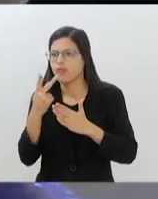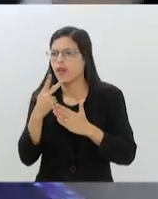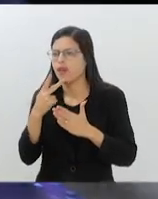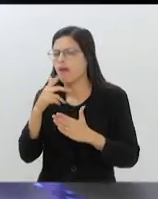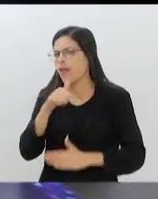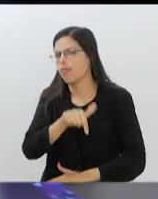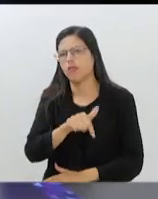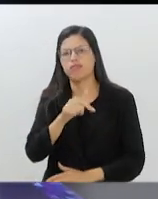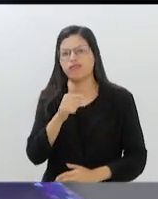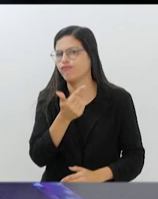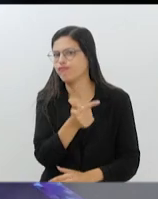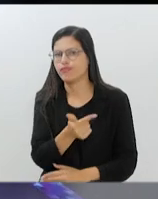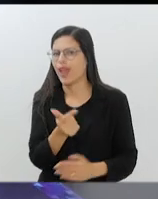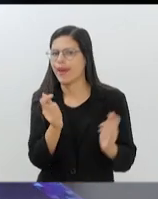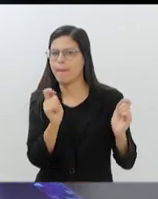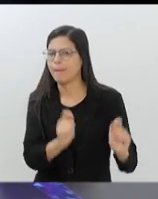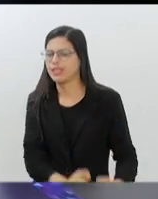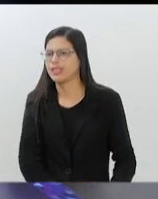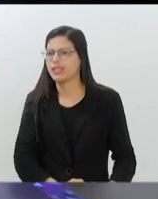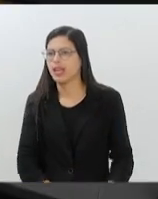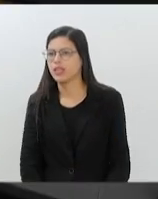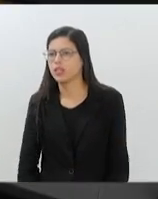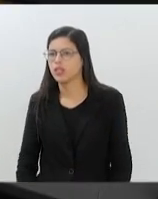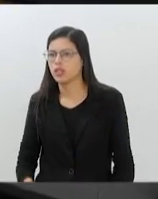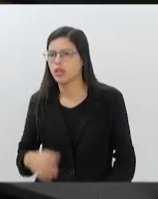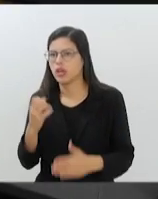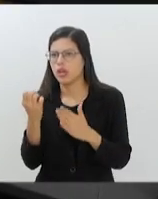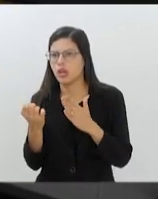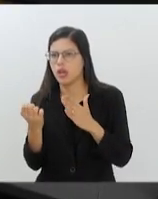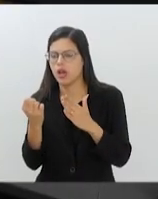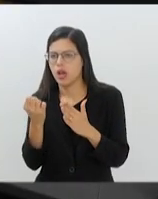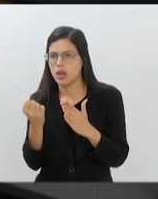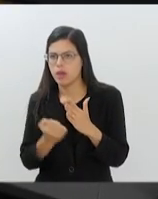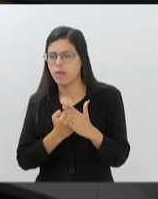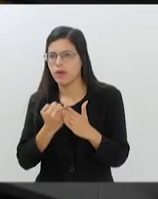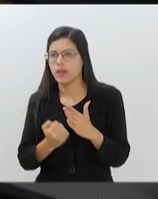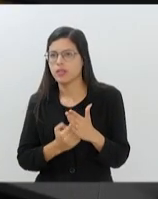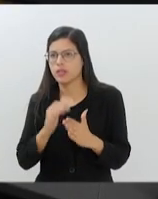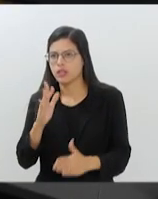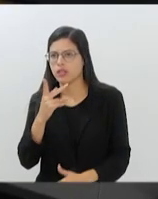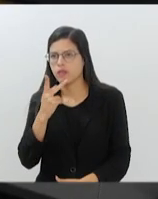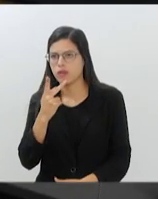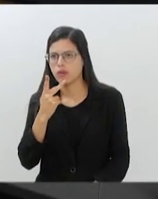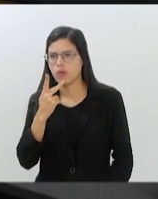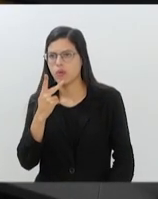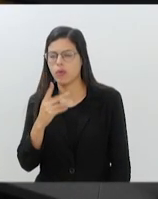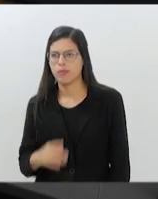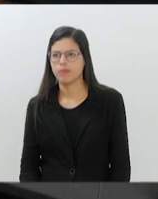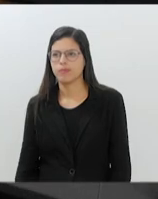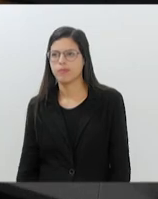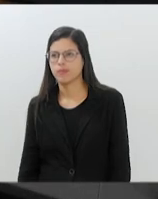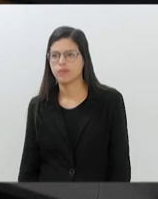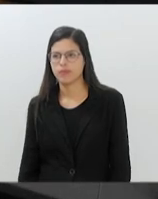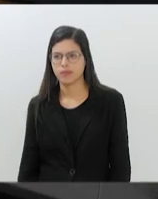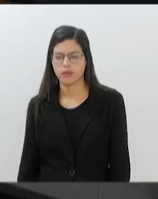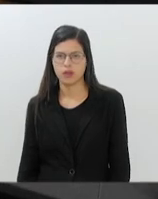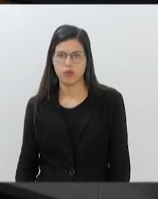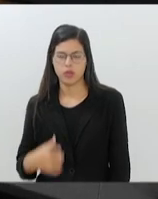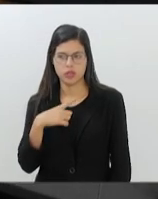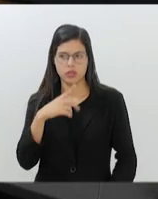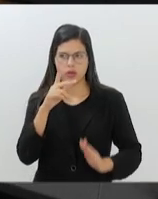de entre Não será possível sim a agência falou isso já sim por exemplo por exemplo quando a gente tem um plano de mídia